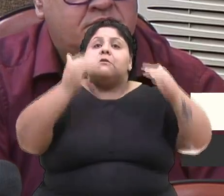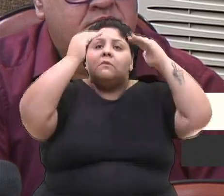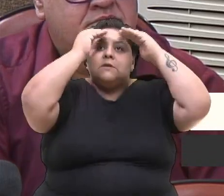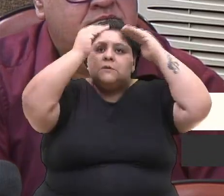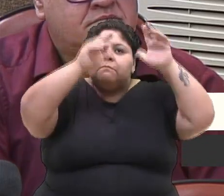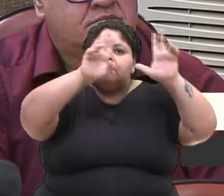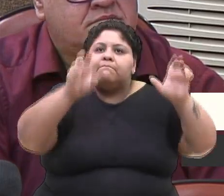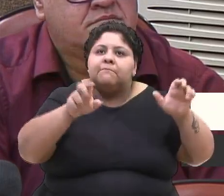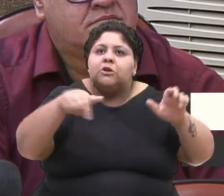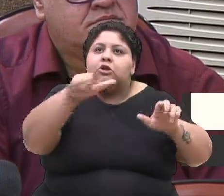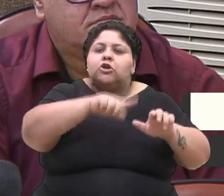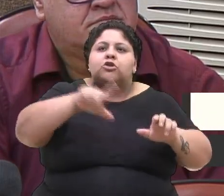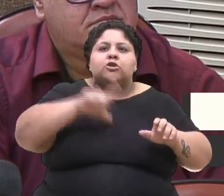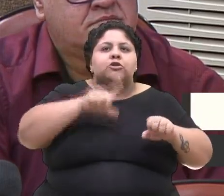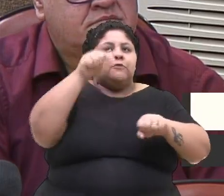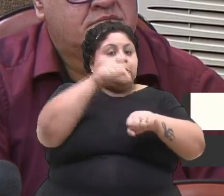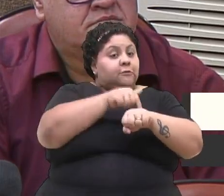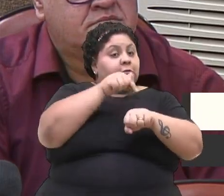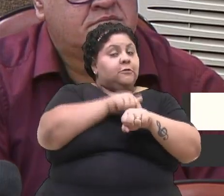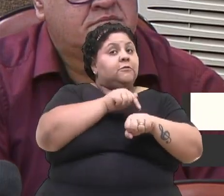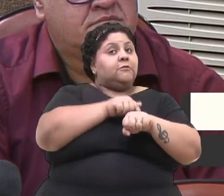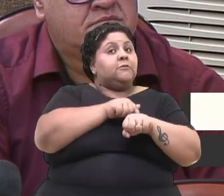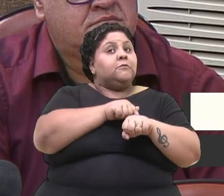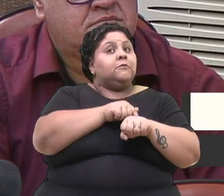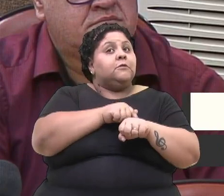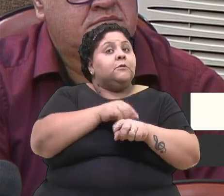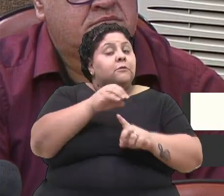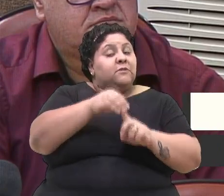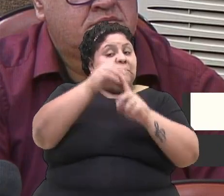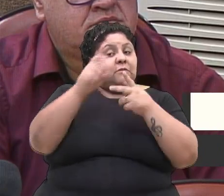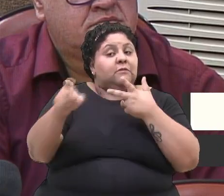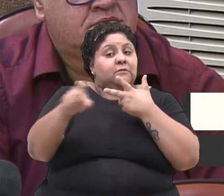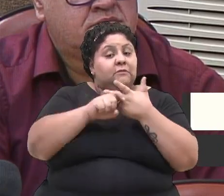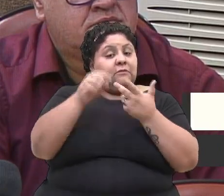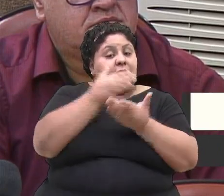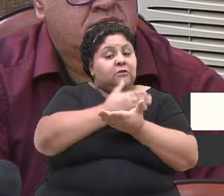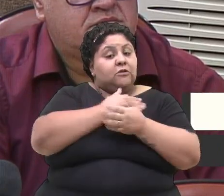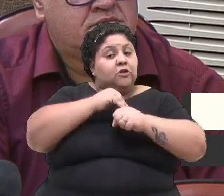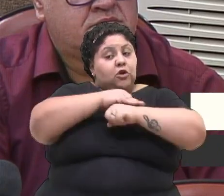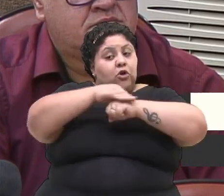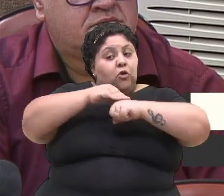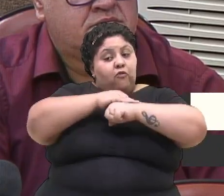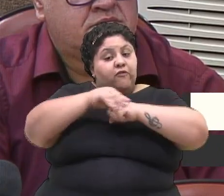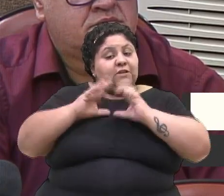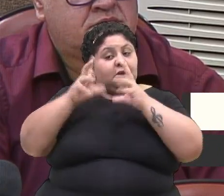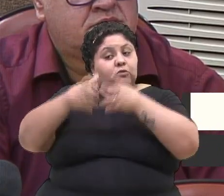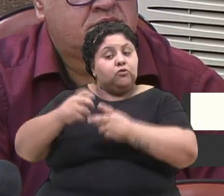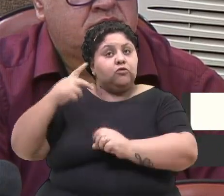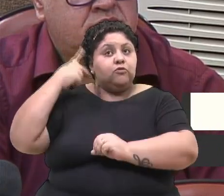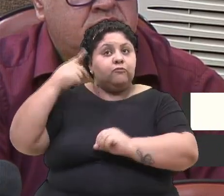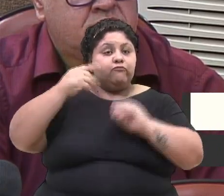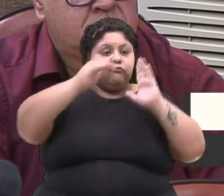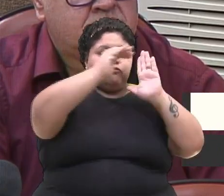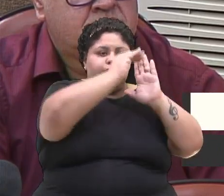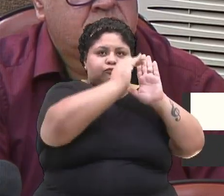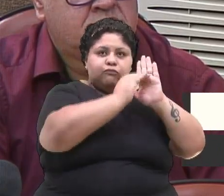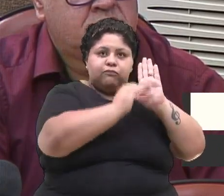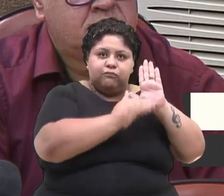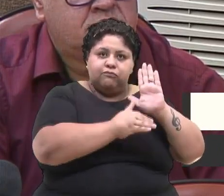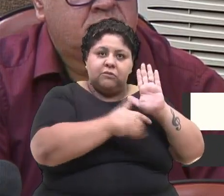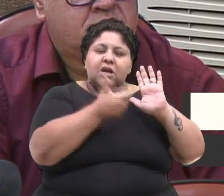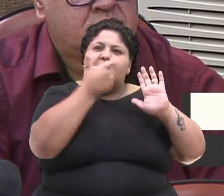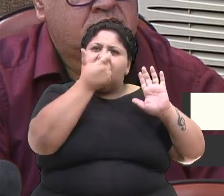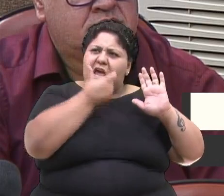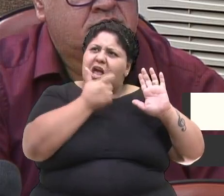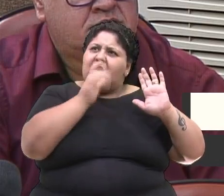nós tivemos tempo suficiente, principalmente o Executivo, em vir e conversar com todos os vereadores e colocar em pauta. Acho que aí nós